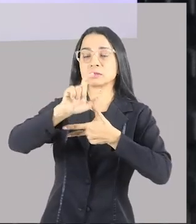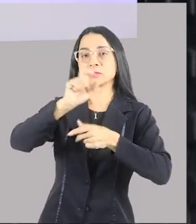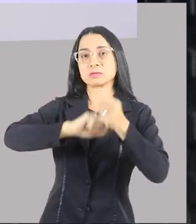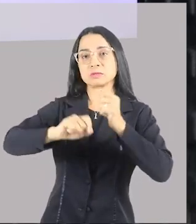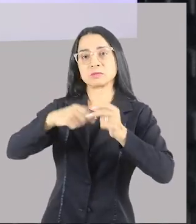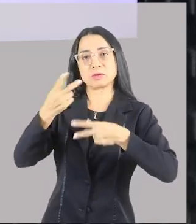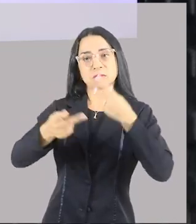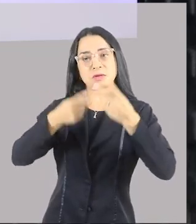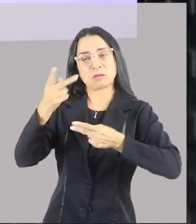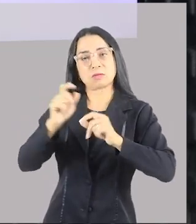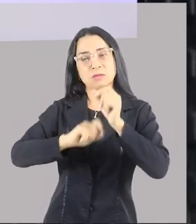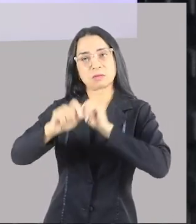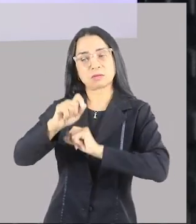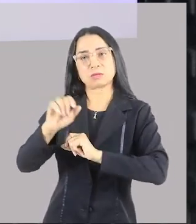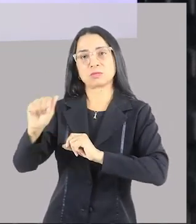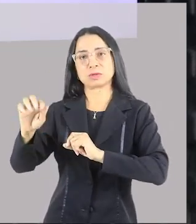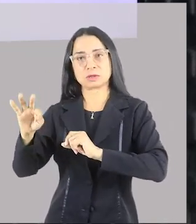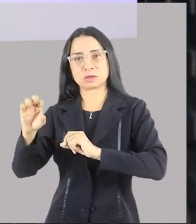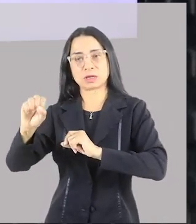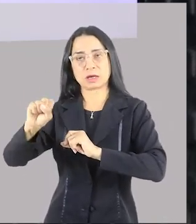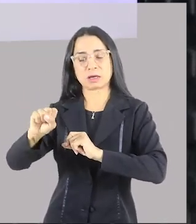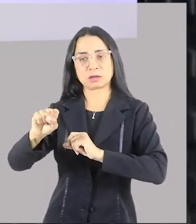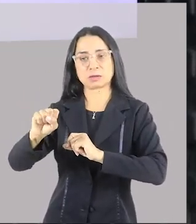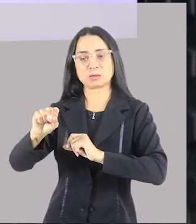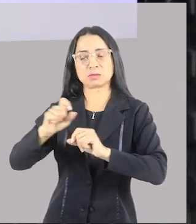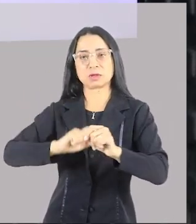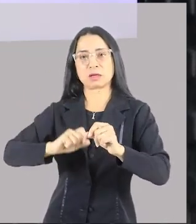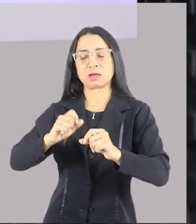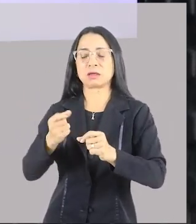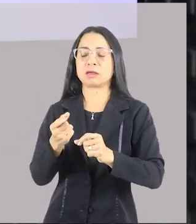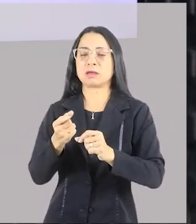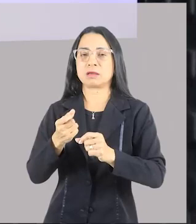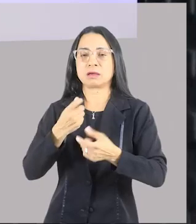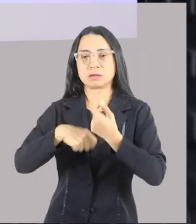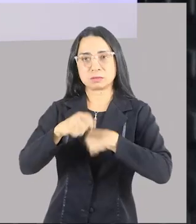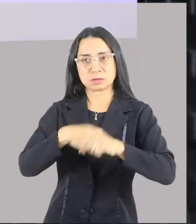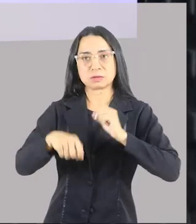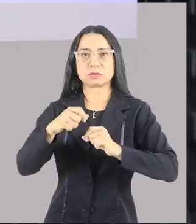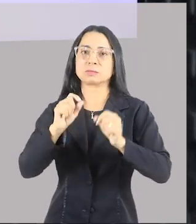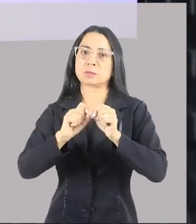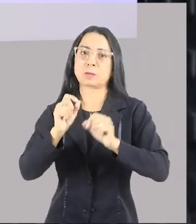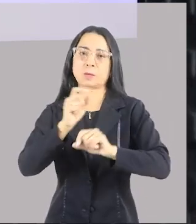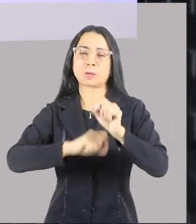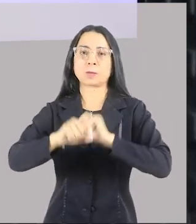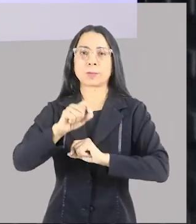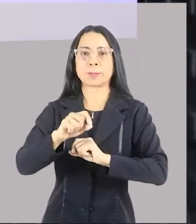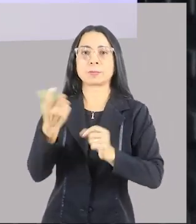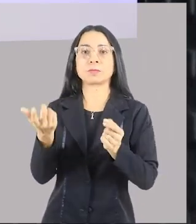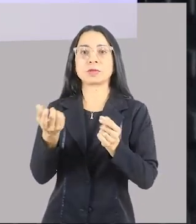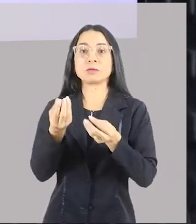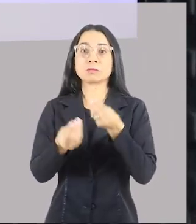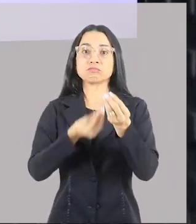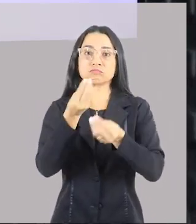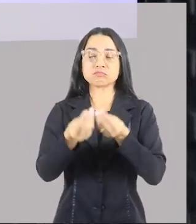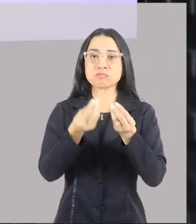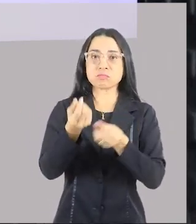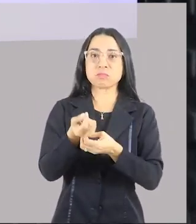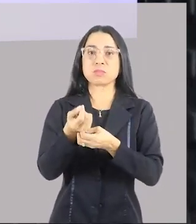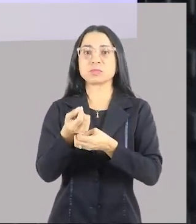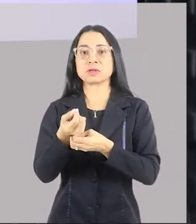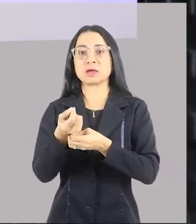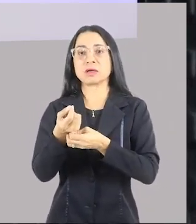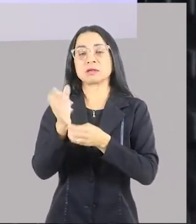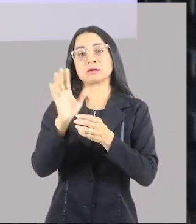atos administrativos, em especial, que serão executados pela função administrativa da União. Mas eu também posso ter